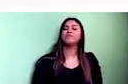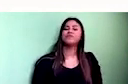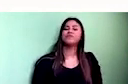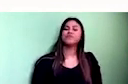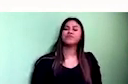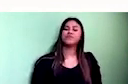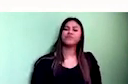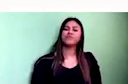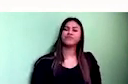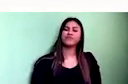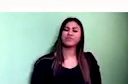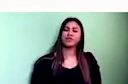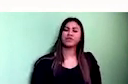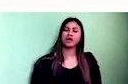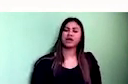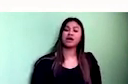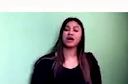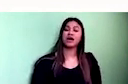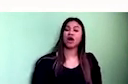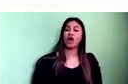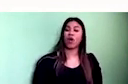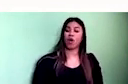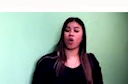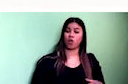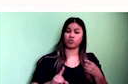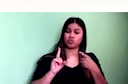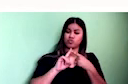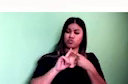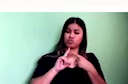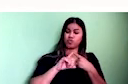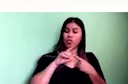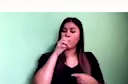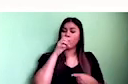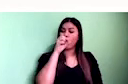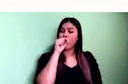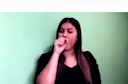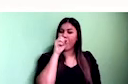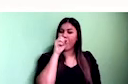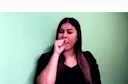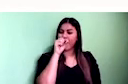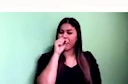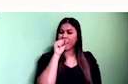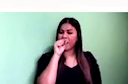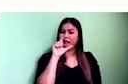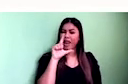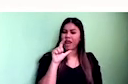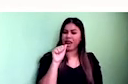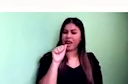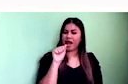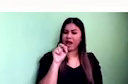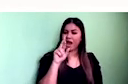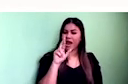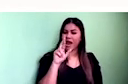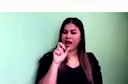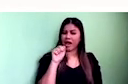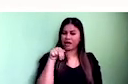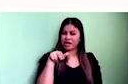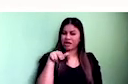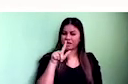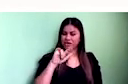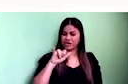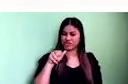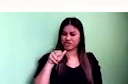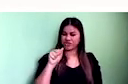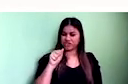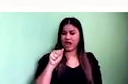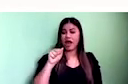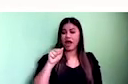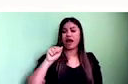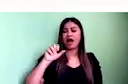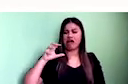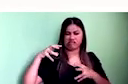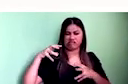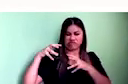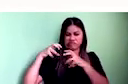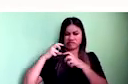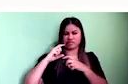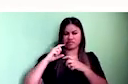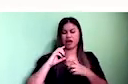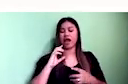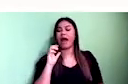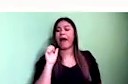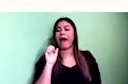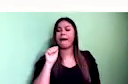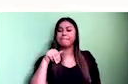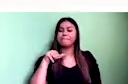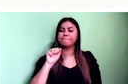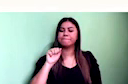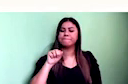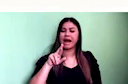vocês é o de laranja amarga, que a gente vai usar as flores, tá? E qual a indicação de todos que eu trouxe, tá? Quadros leves de ansiedade,